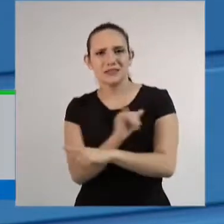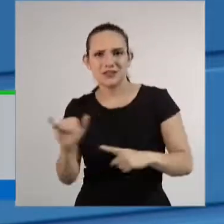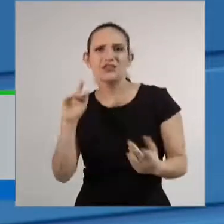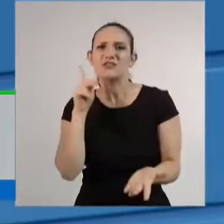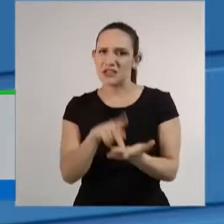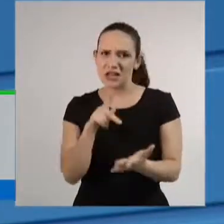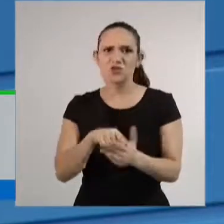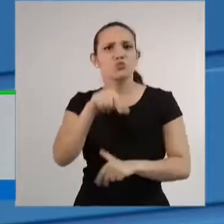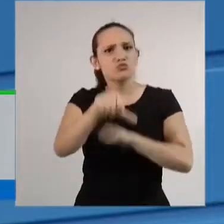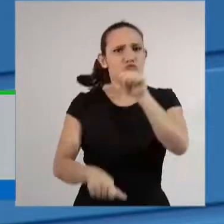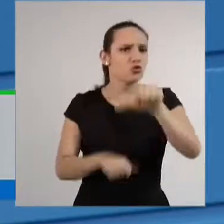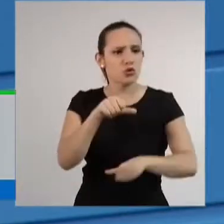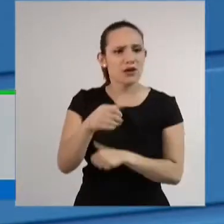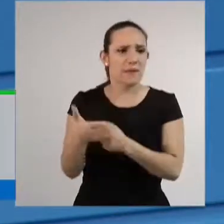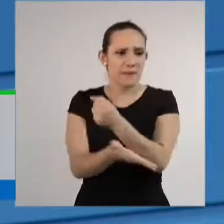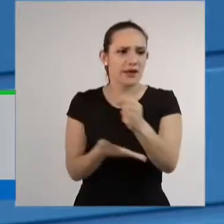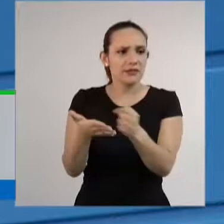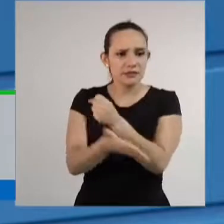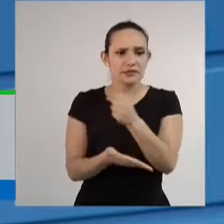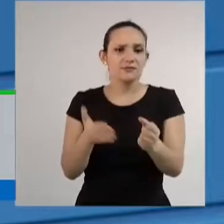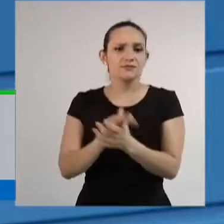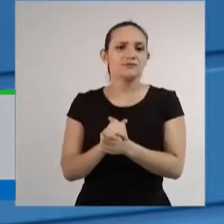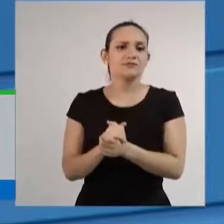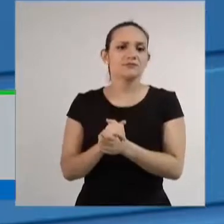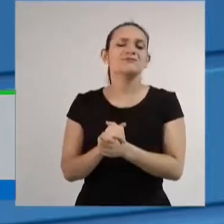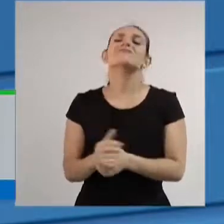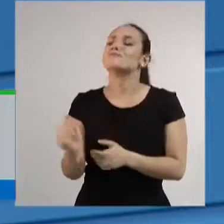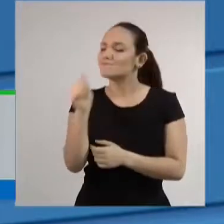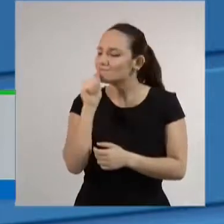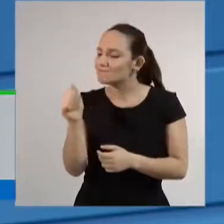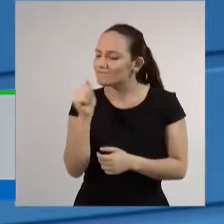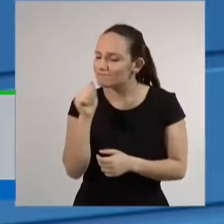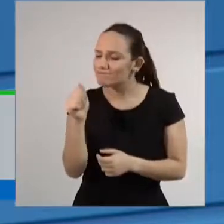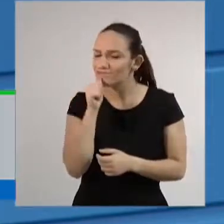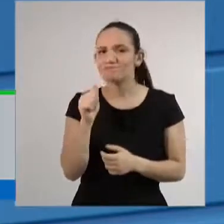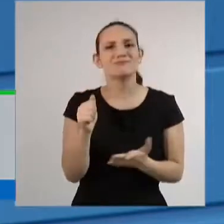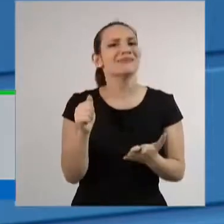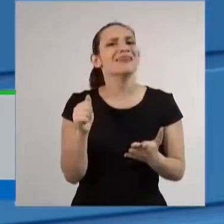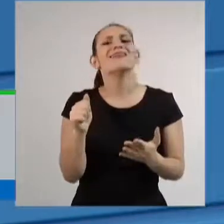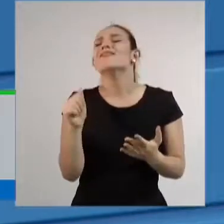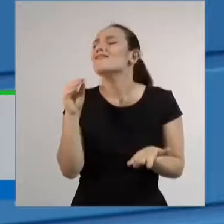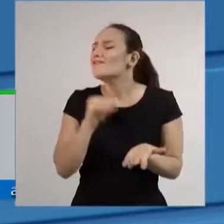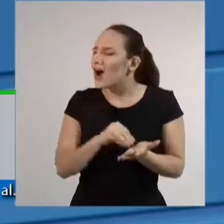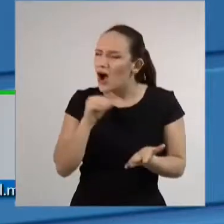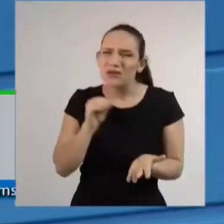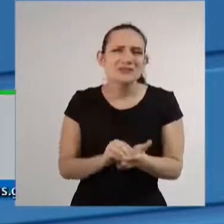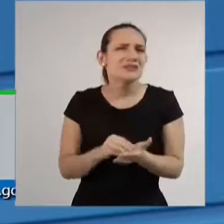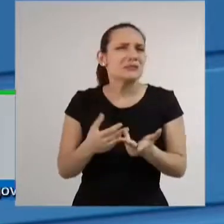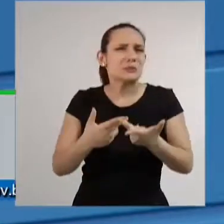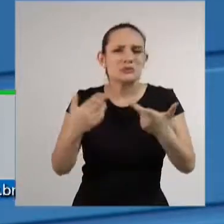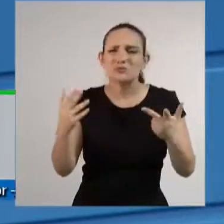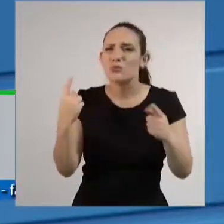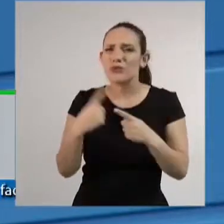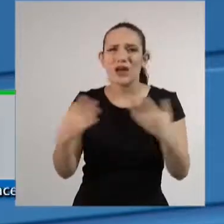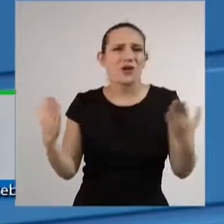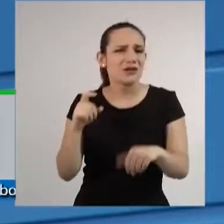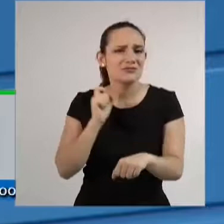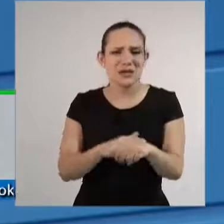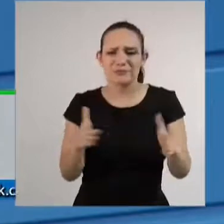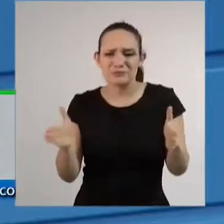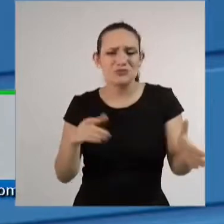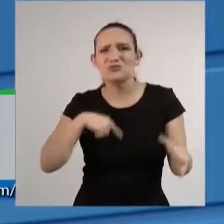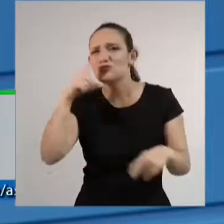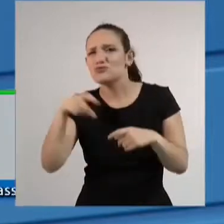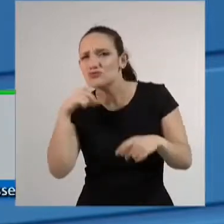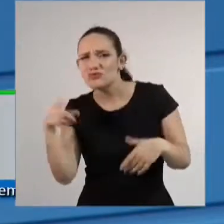concretamente mexeram positivamente nesses indicadores, assim mesmo eu vejo que nós passamos por um período de